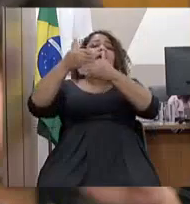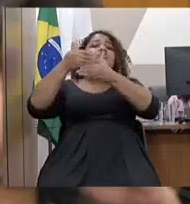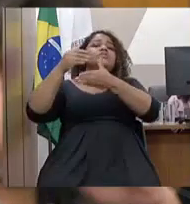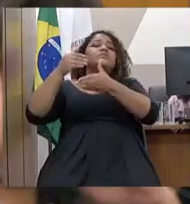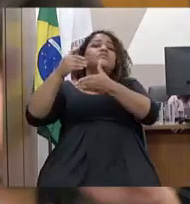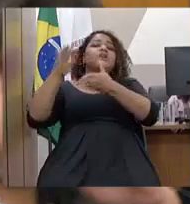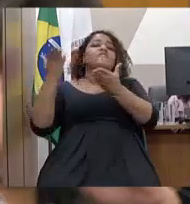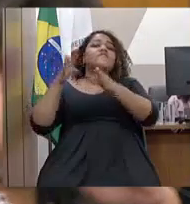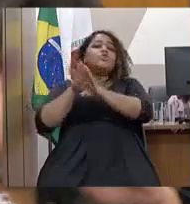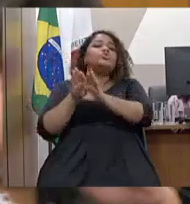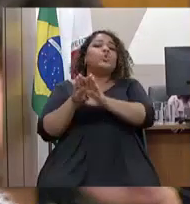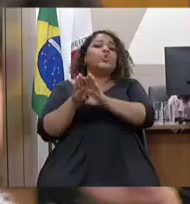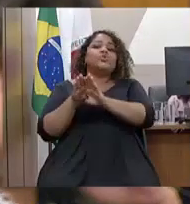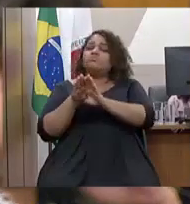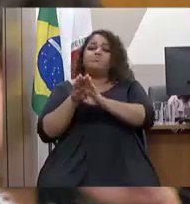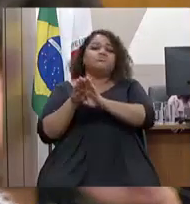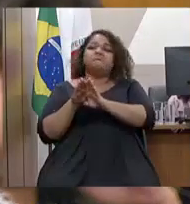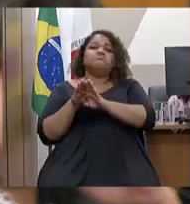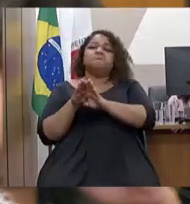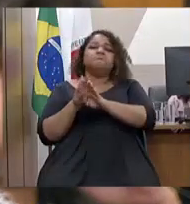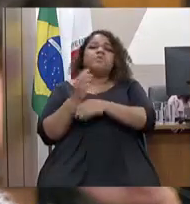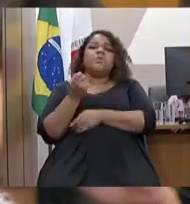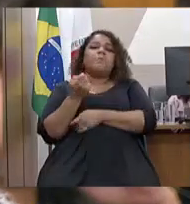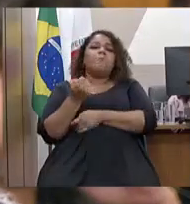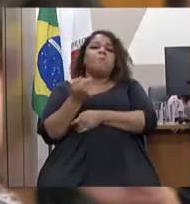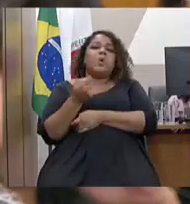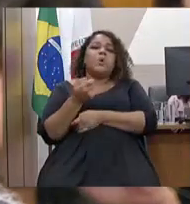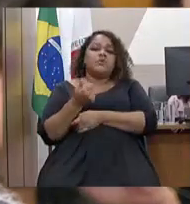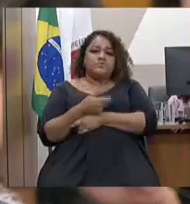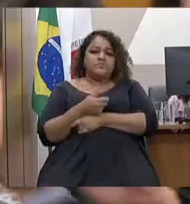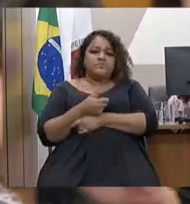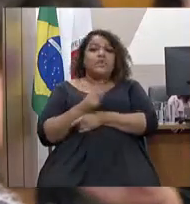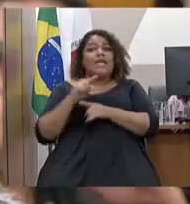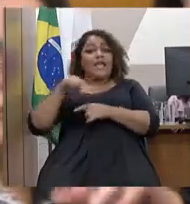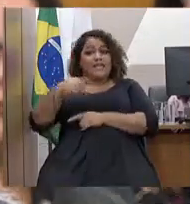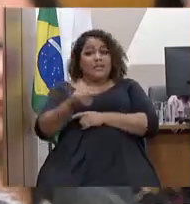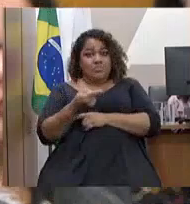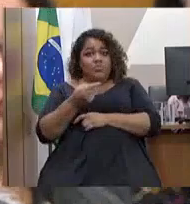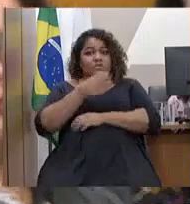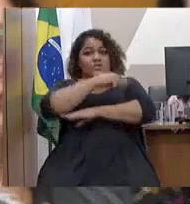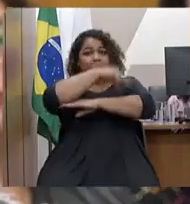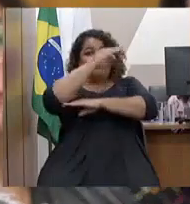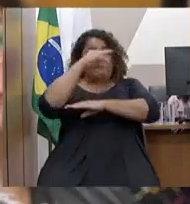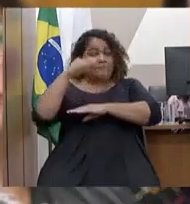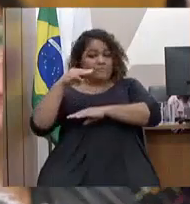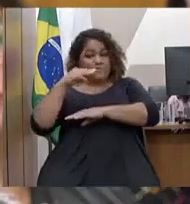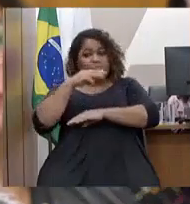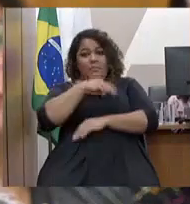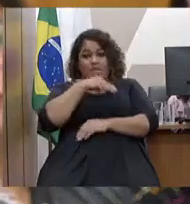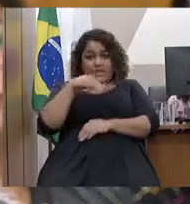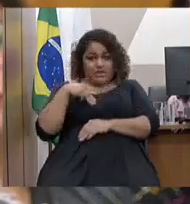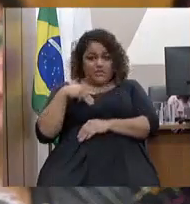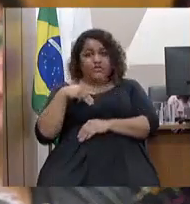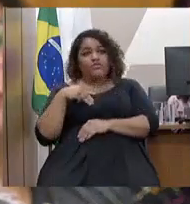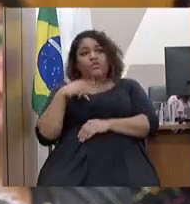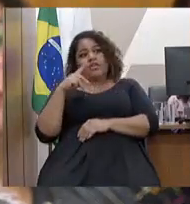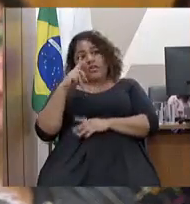agora A decisão foi tomada depois que aconteceu em Mariana aí não tomou nenhuma posição mais